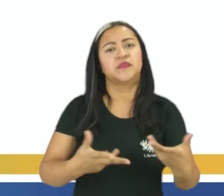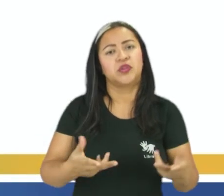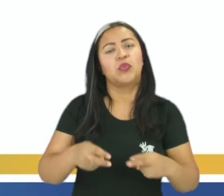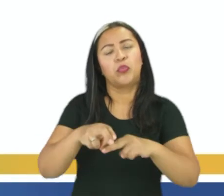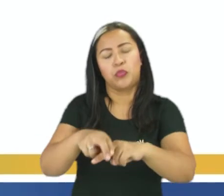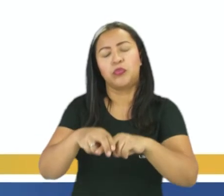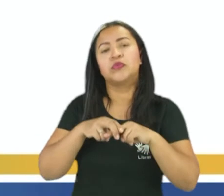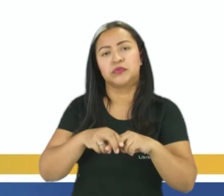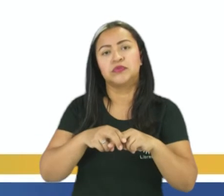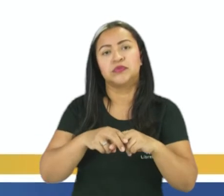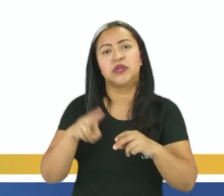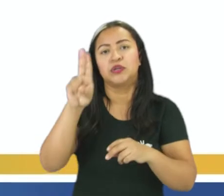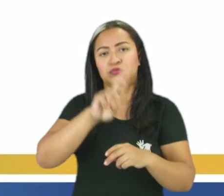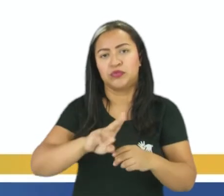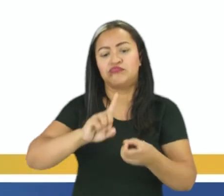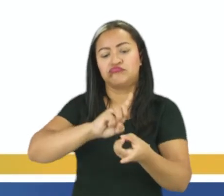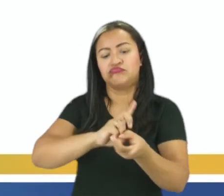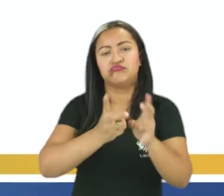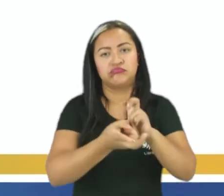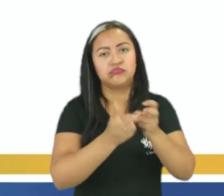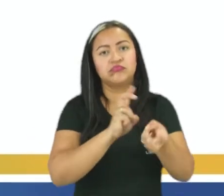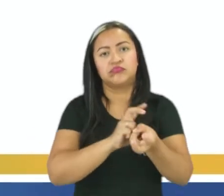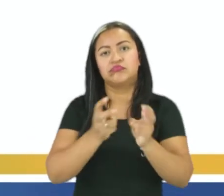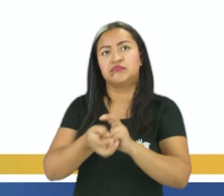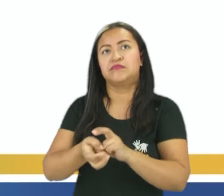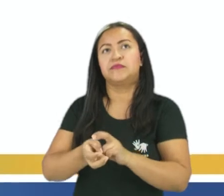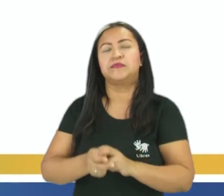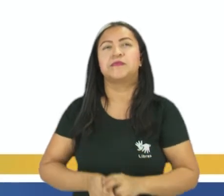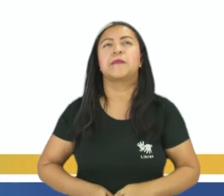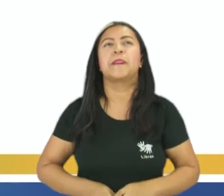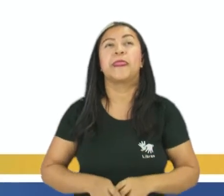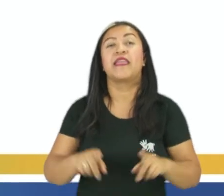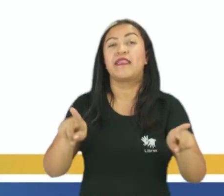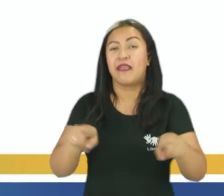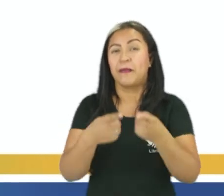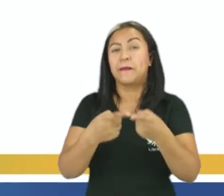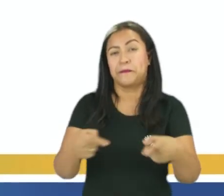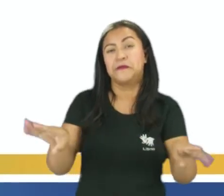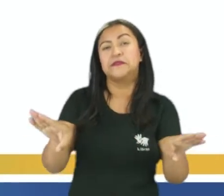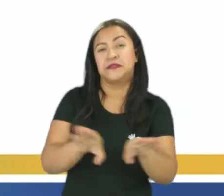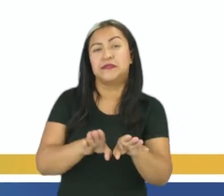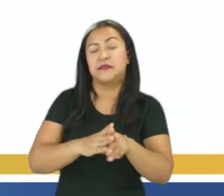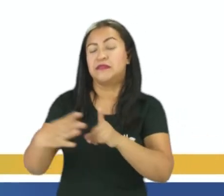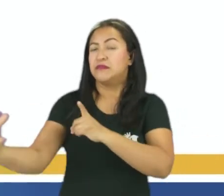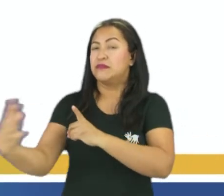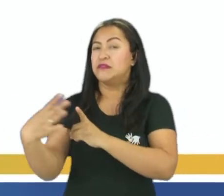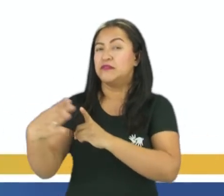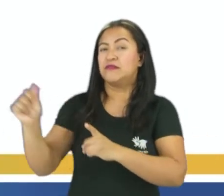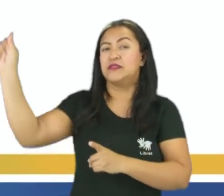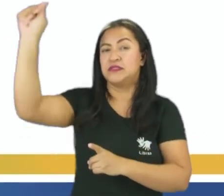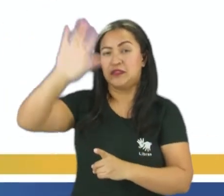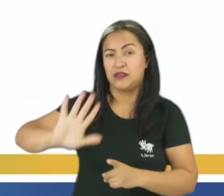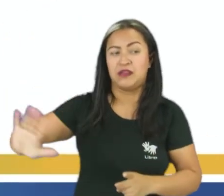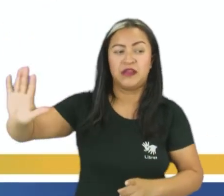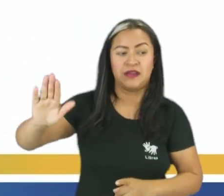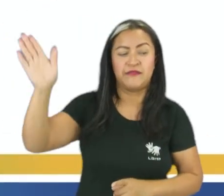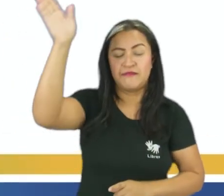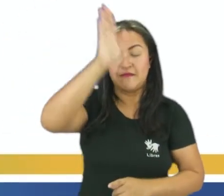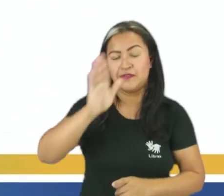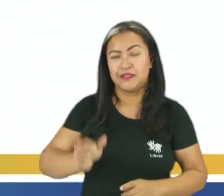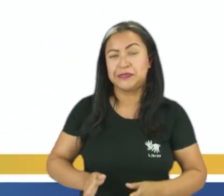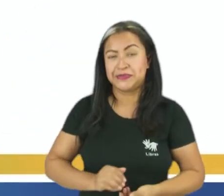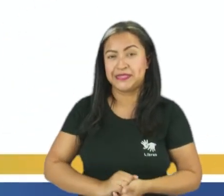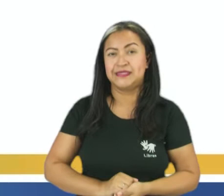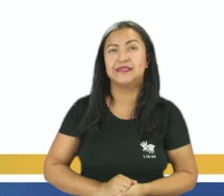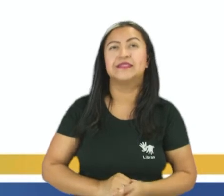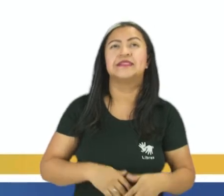fazer uso aí de capoeira, tá, pessoal? E aí a gente tem a música, né? Também essa influência dos africanos na música brasileira, né?